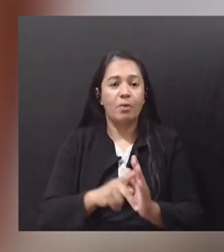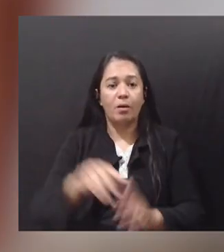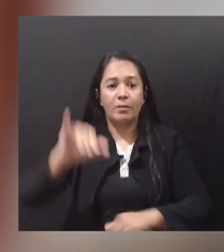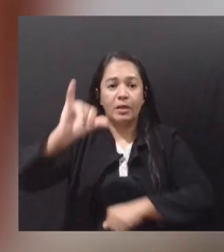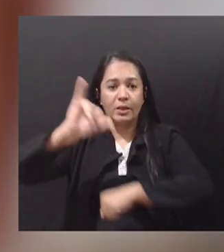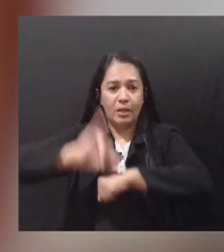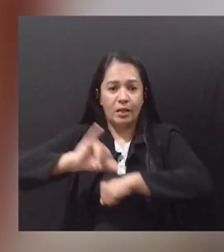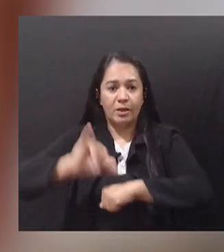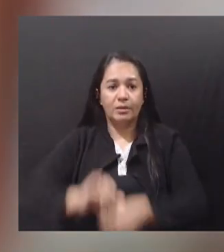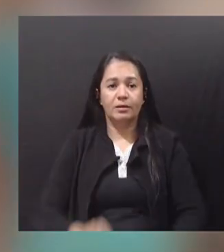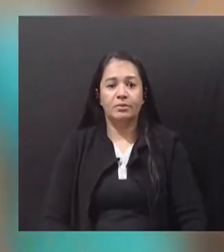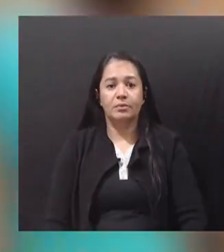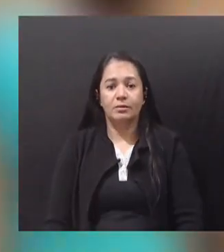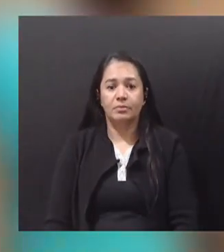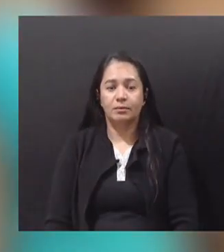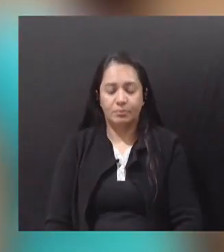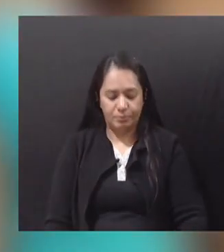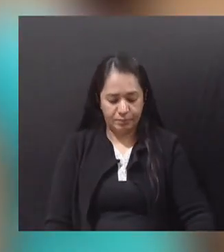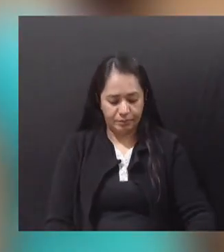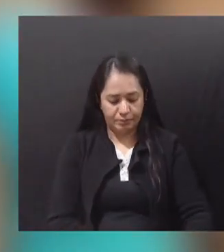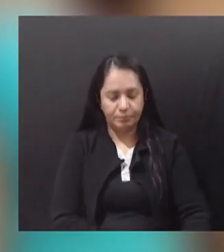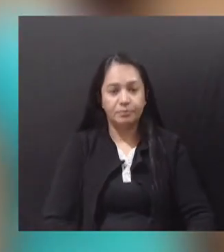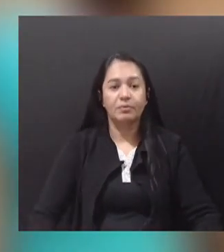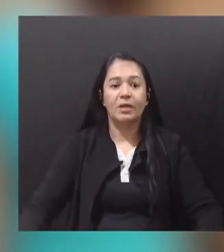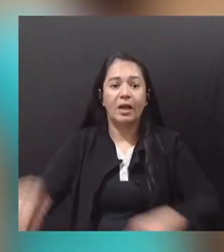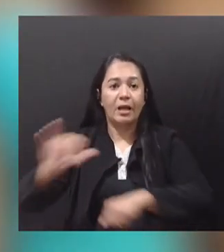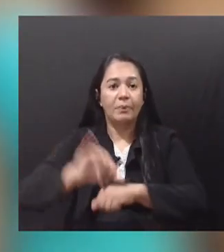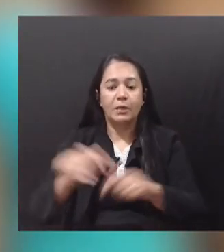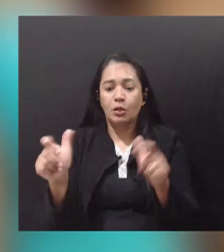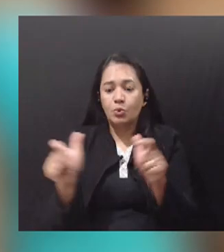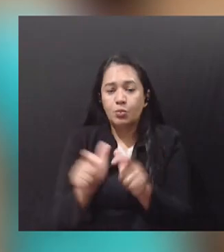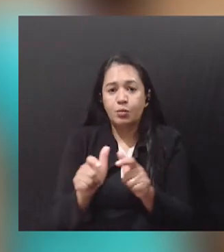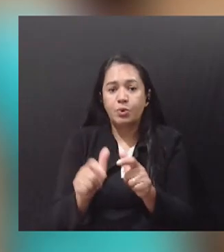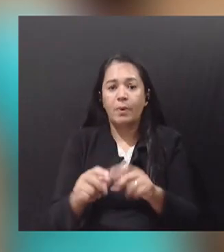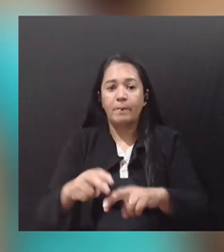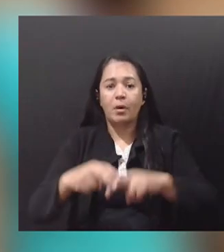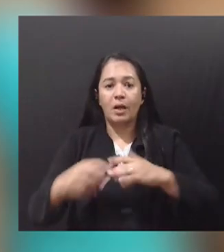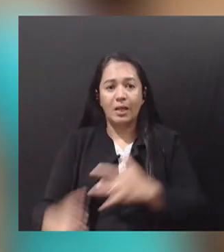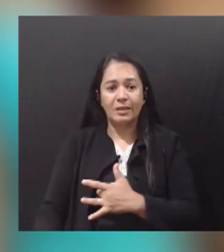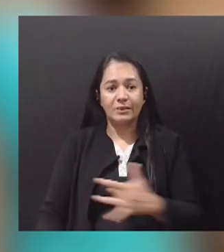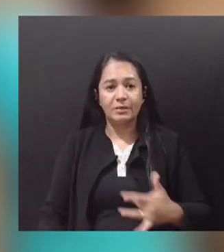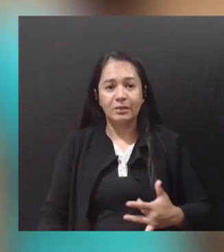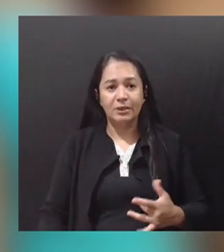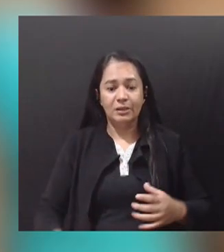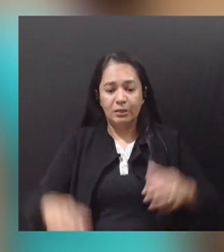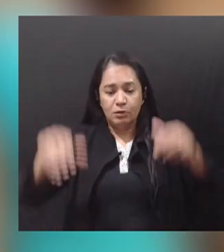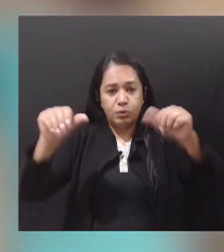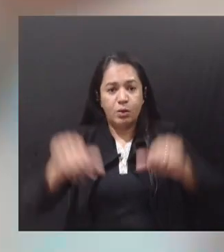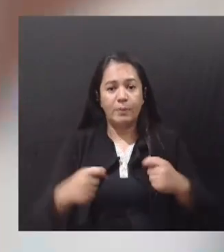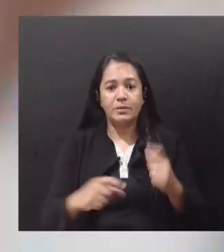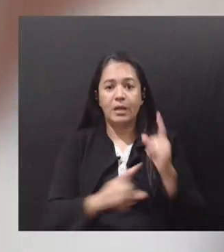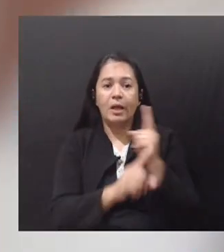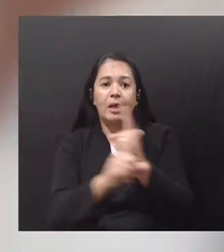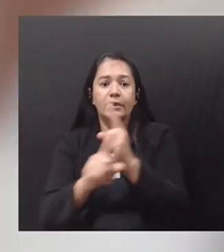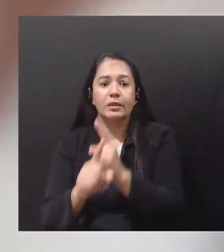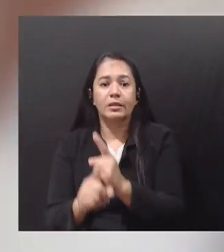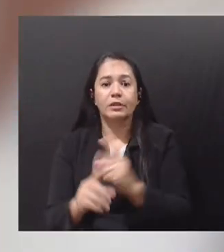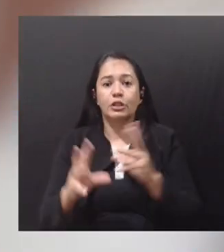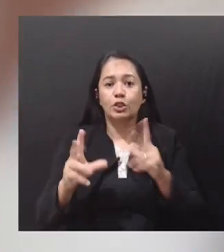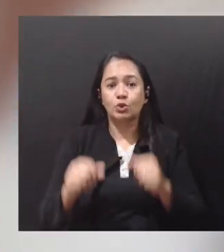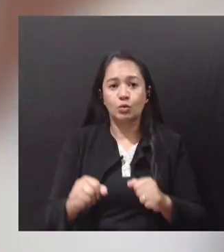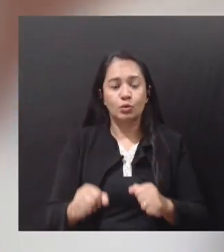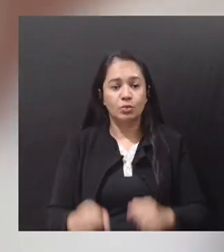capital pequena, 400 mil habitantes, que a questão de saúde colapsou, né? Tinha que atender os moradores e também os refugiados.